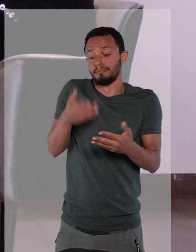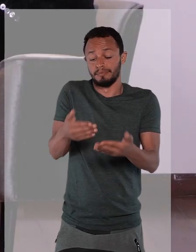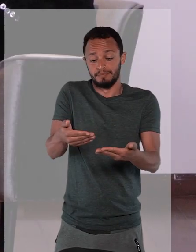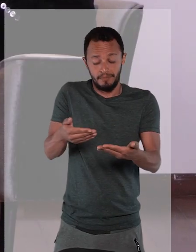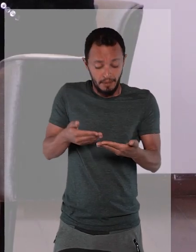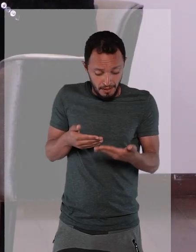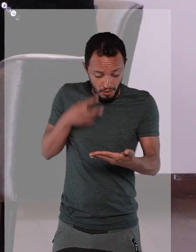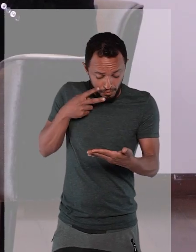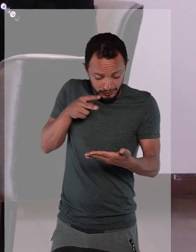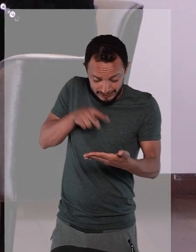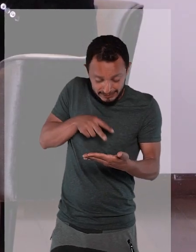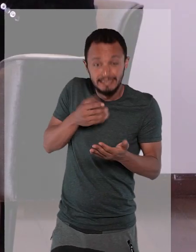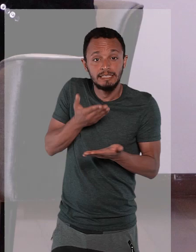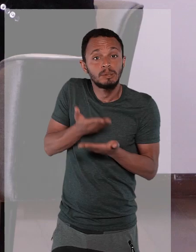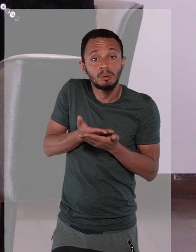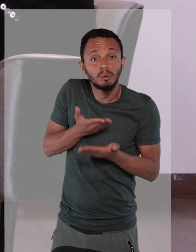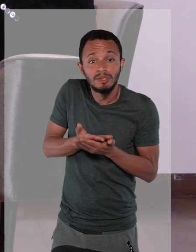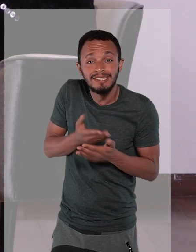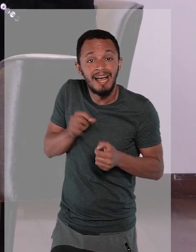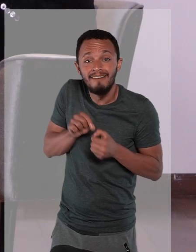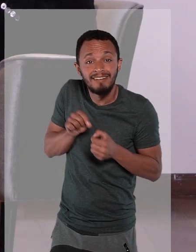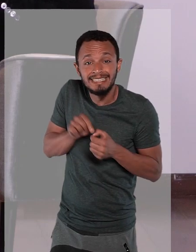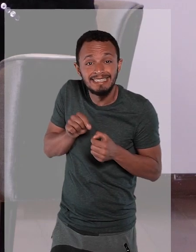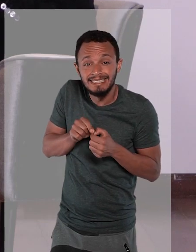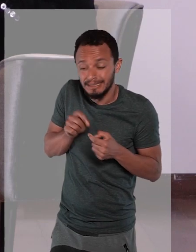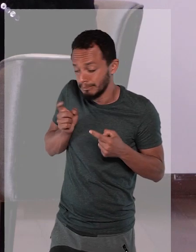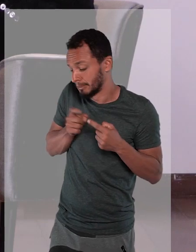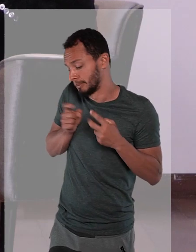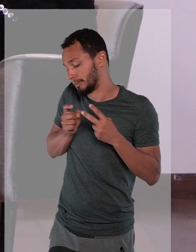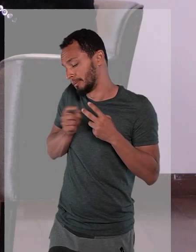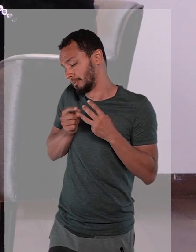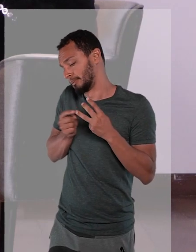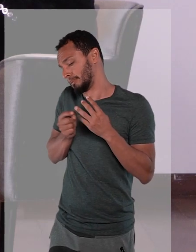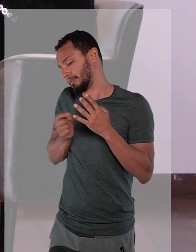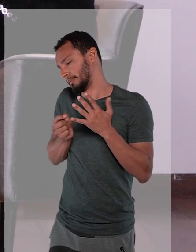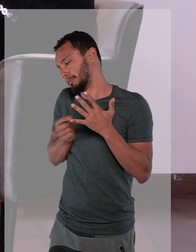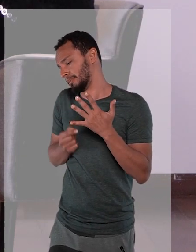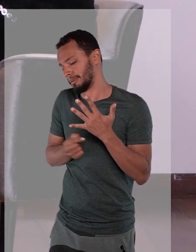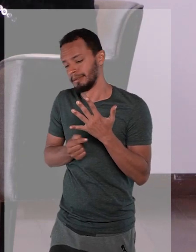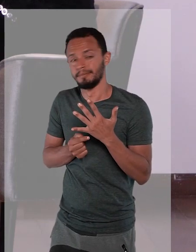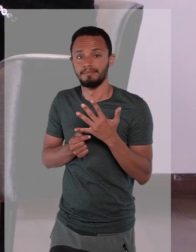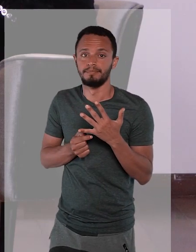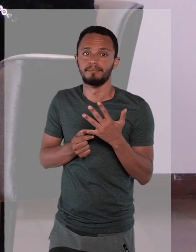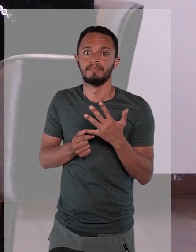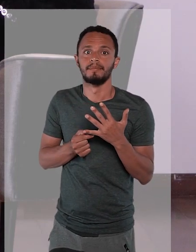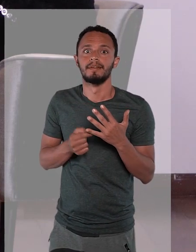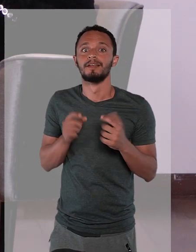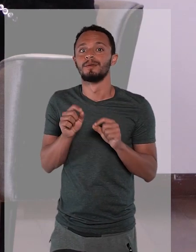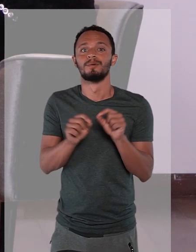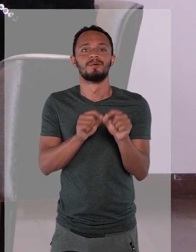e nós fizemos, e foi muito bonito como que as crianças absorveram